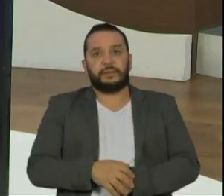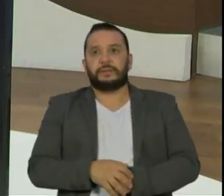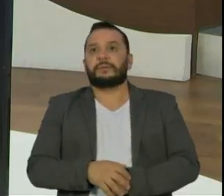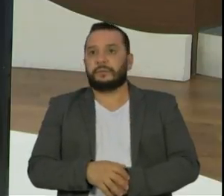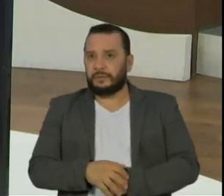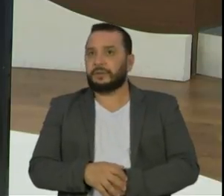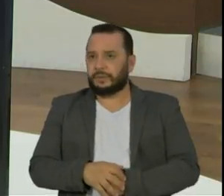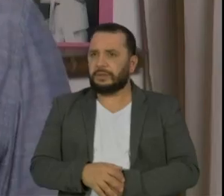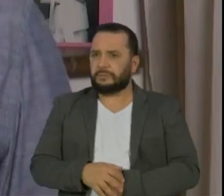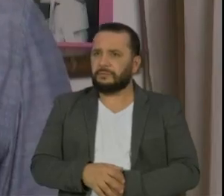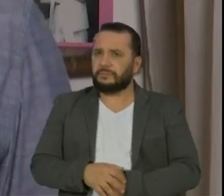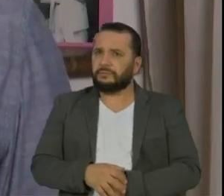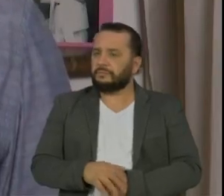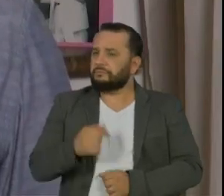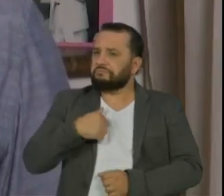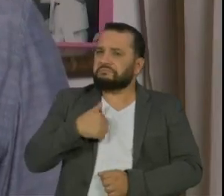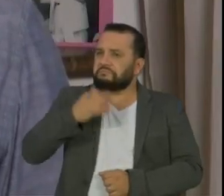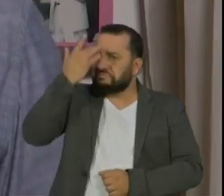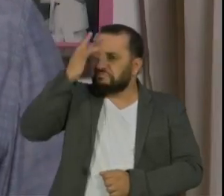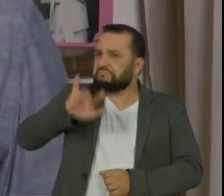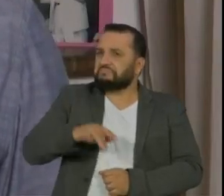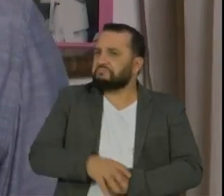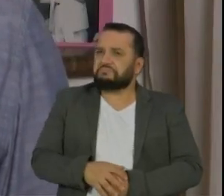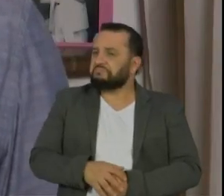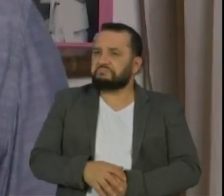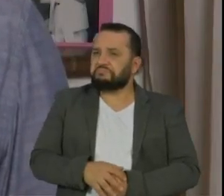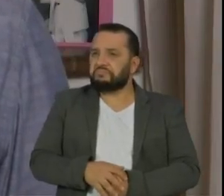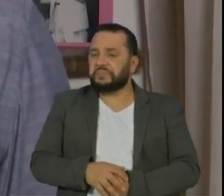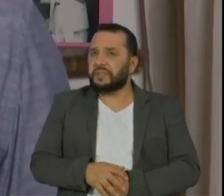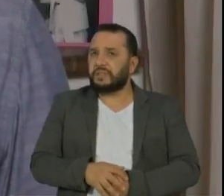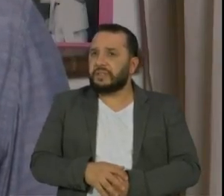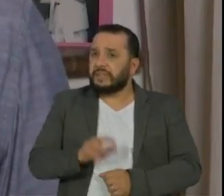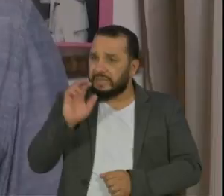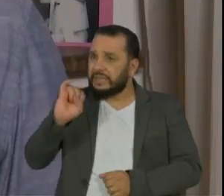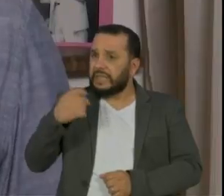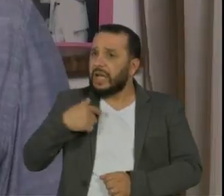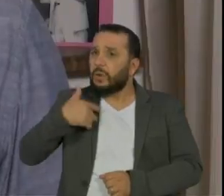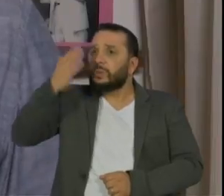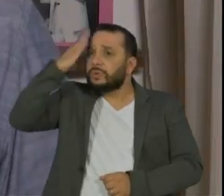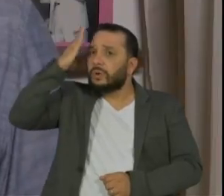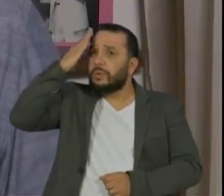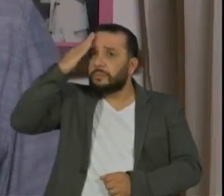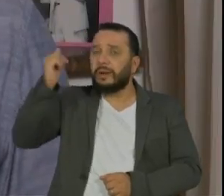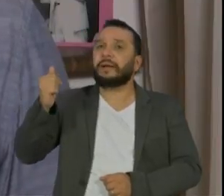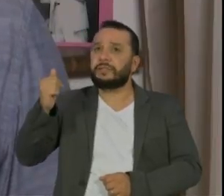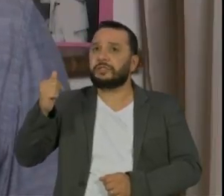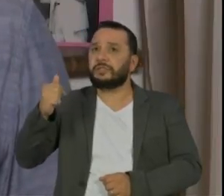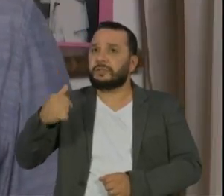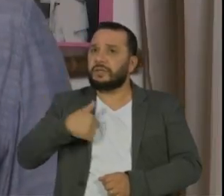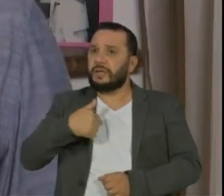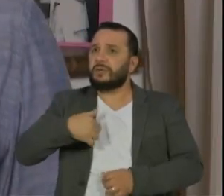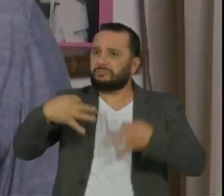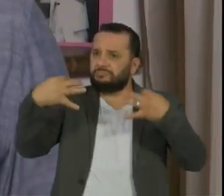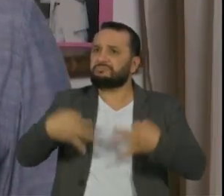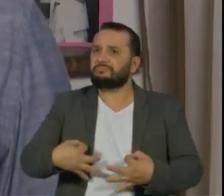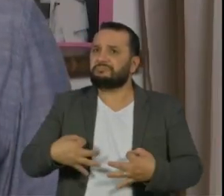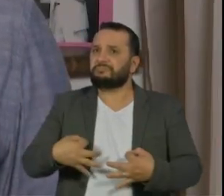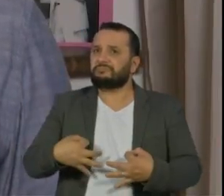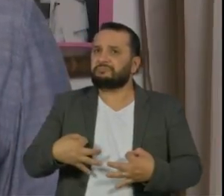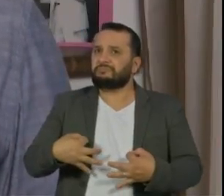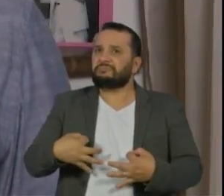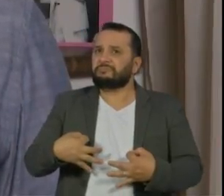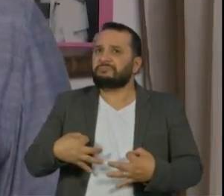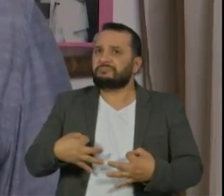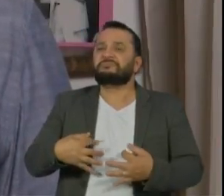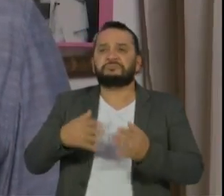Uhum. Não, eu não sabia. Se eu realmente soubesse de alguma coisa, eu certamente teria